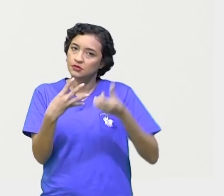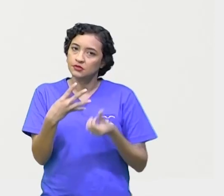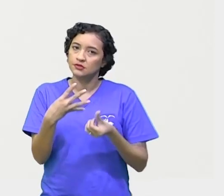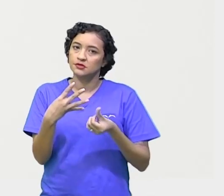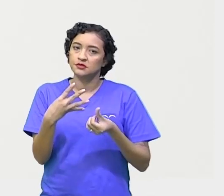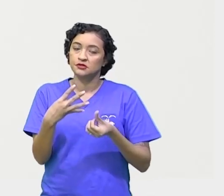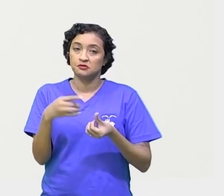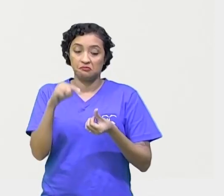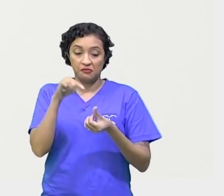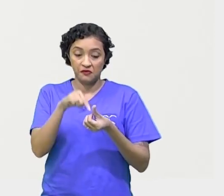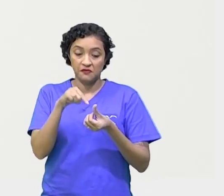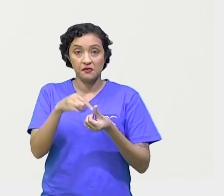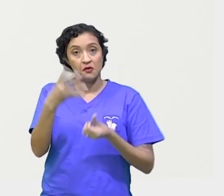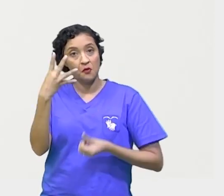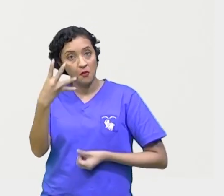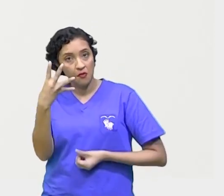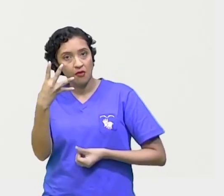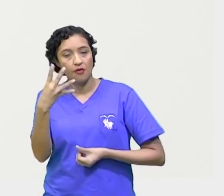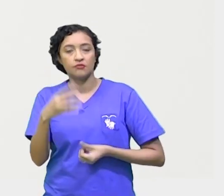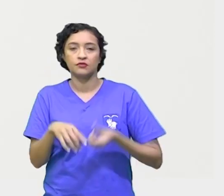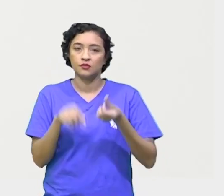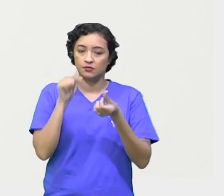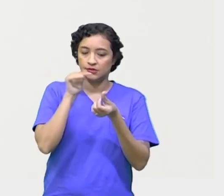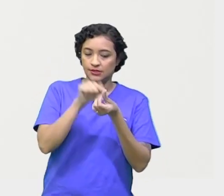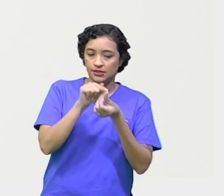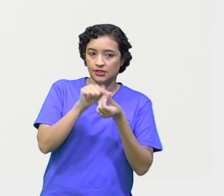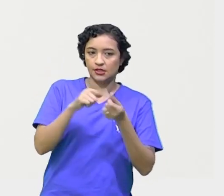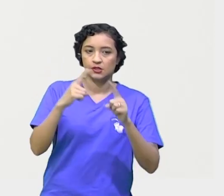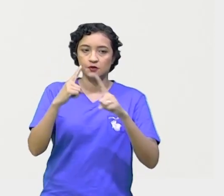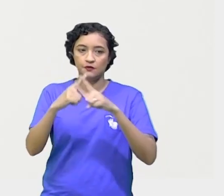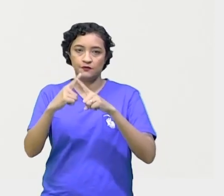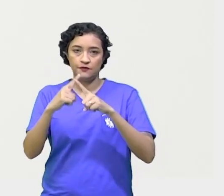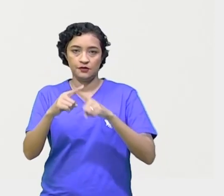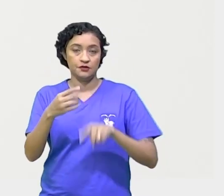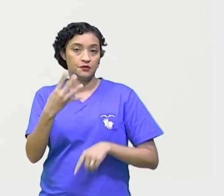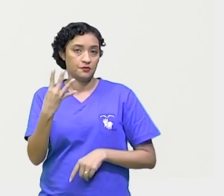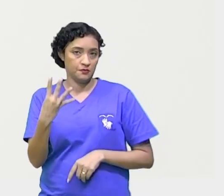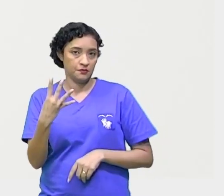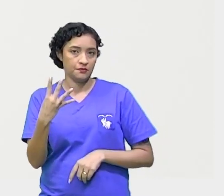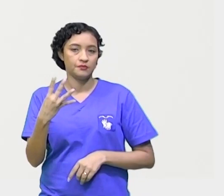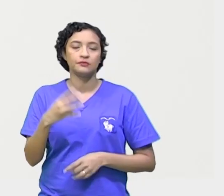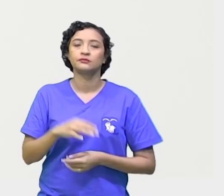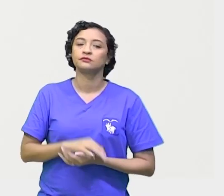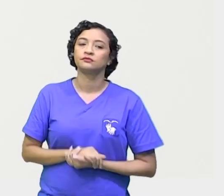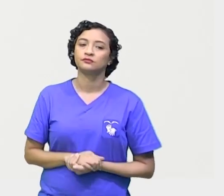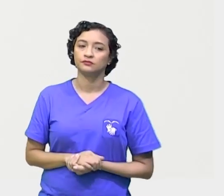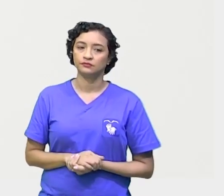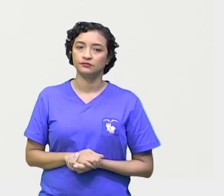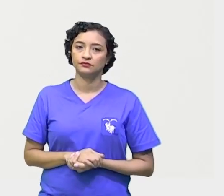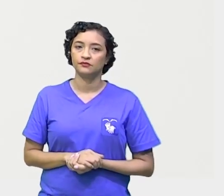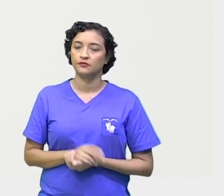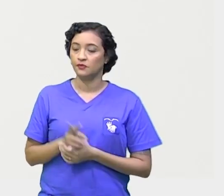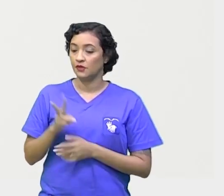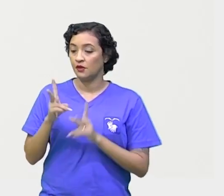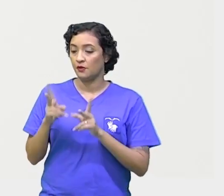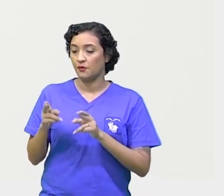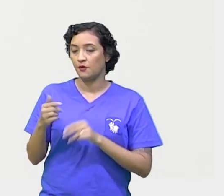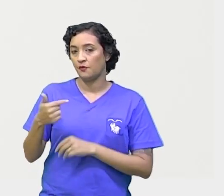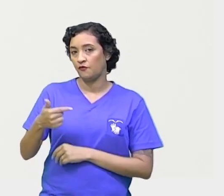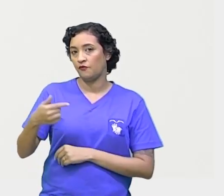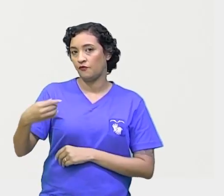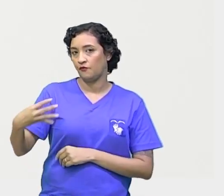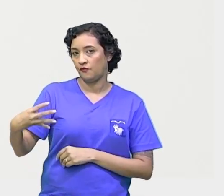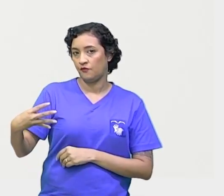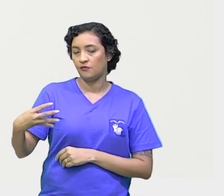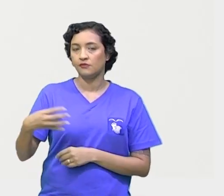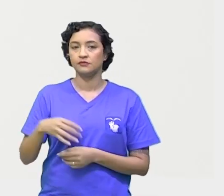seis tão o quatro aparece seis vezes 4 x 6